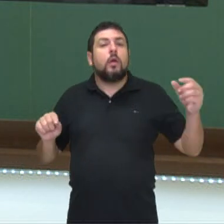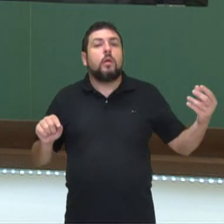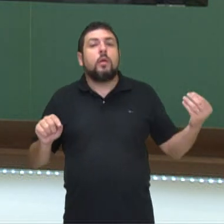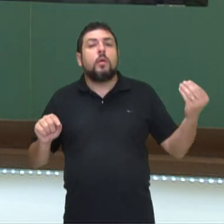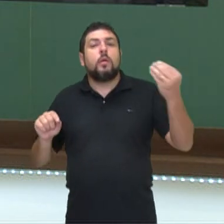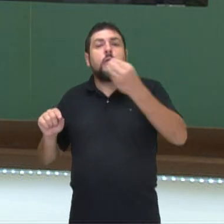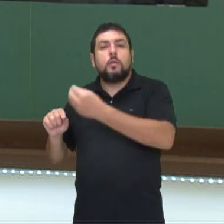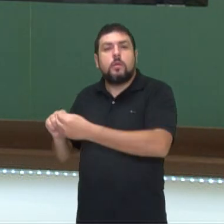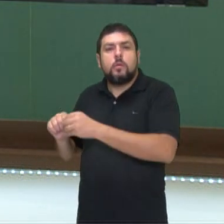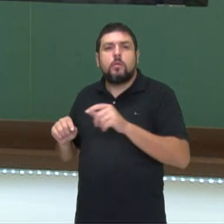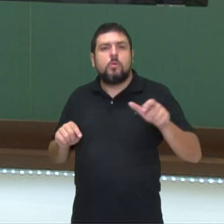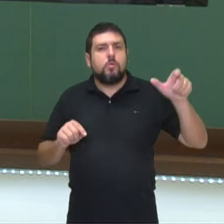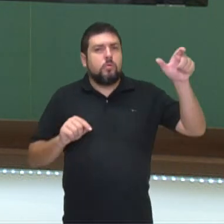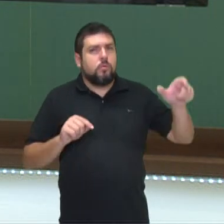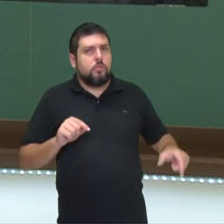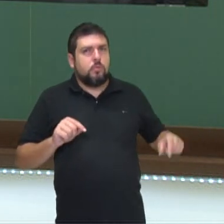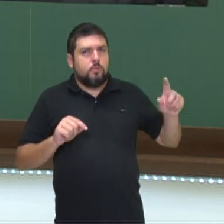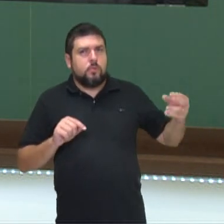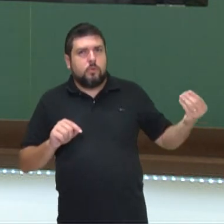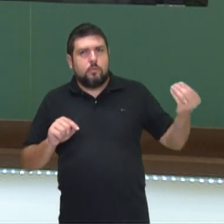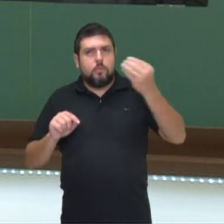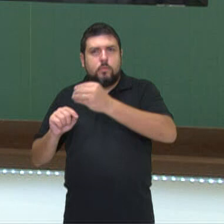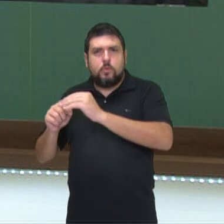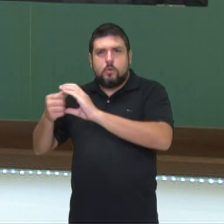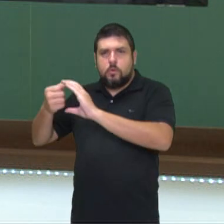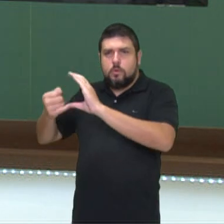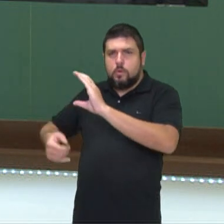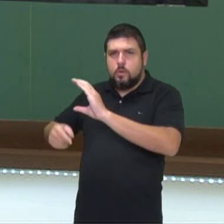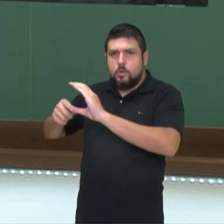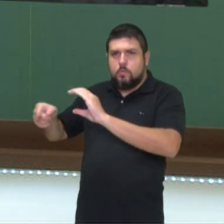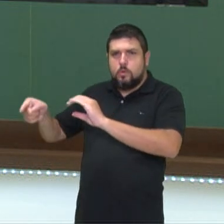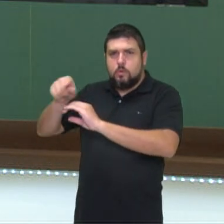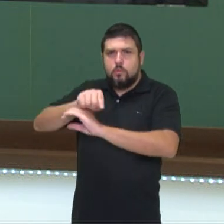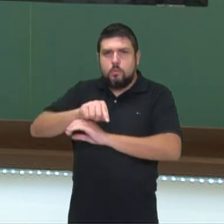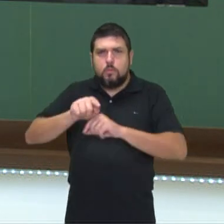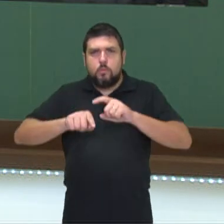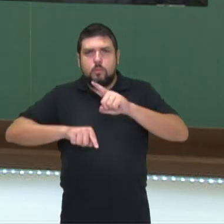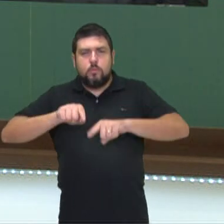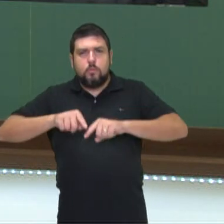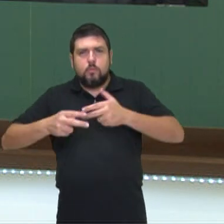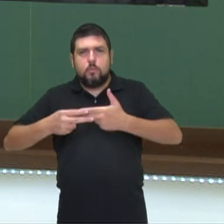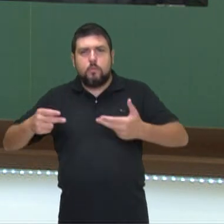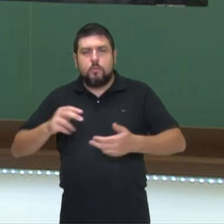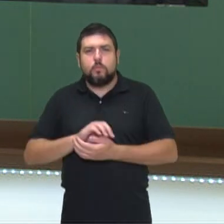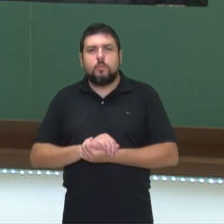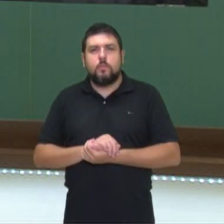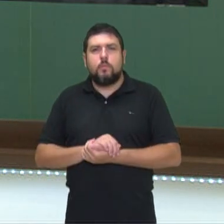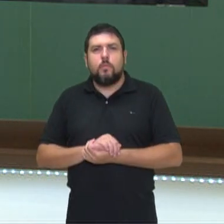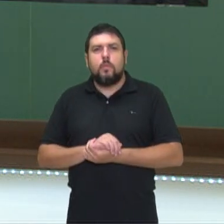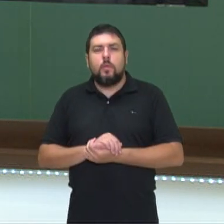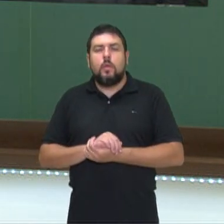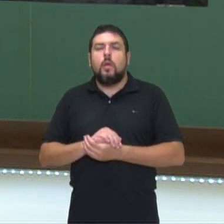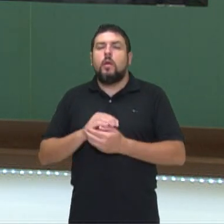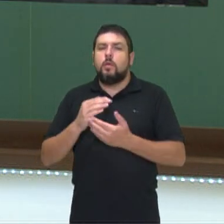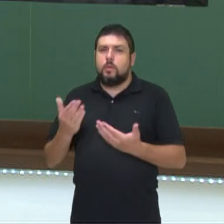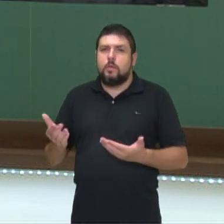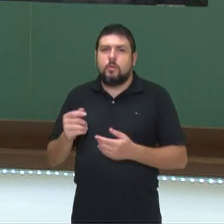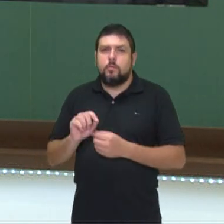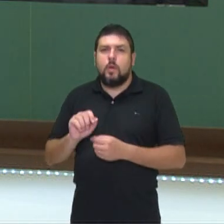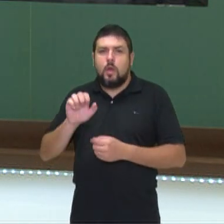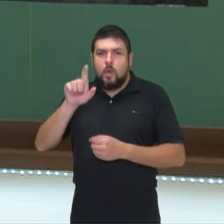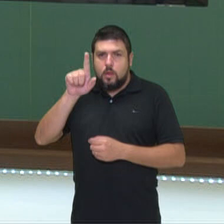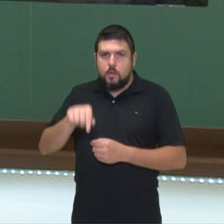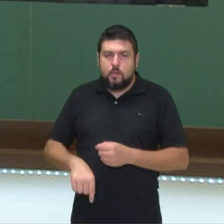sujeito considerou alguém grato. É uma opinião, é algo subjetivo, um juízo de valor do sujeito dessa ação.